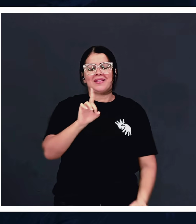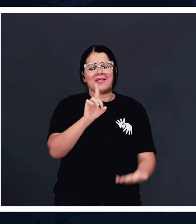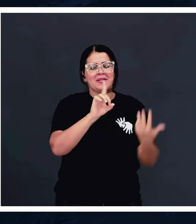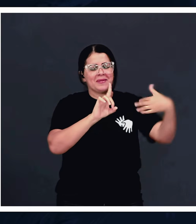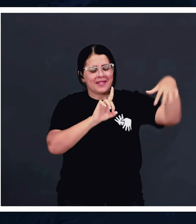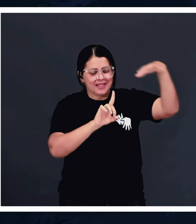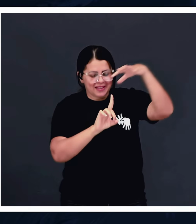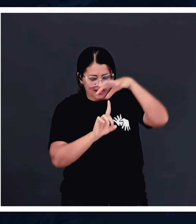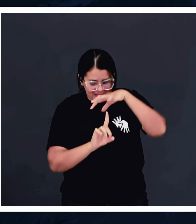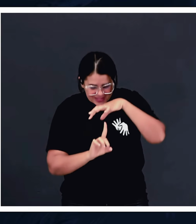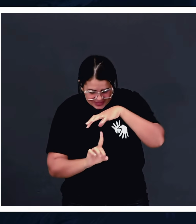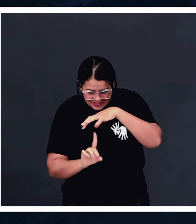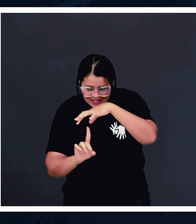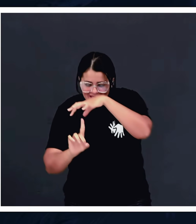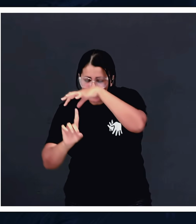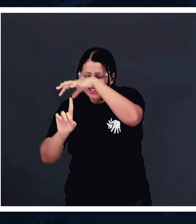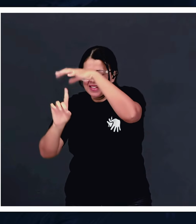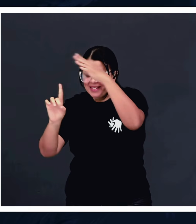por diante.